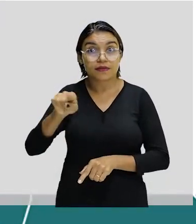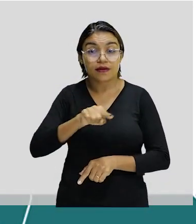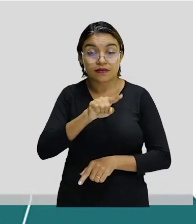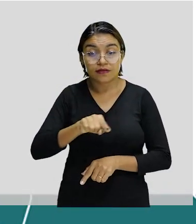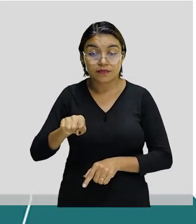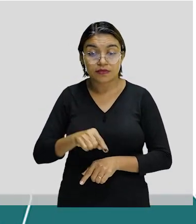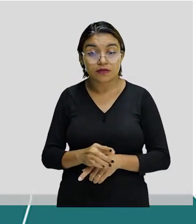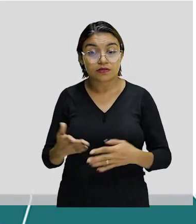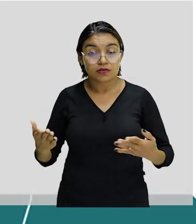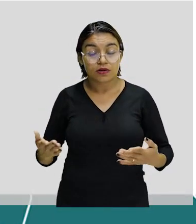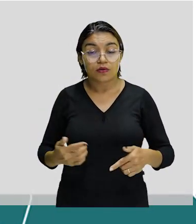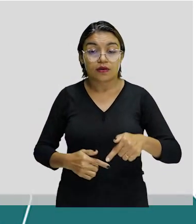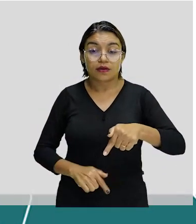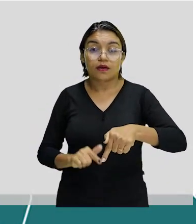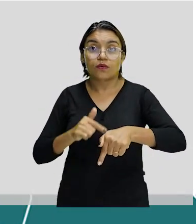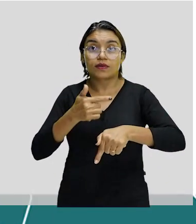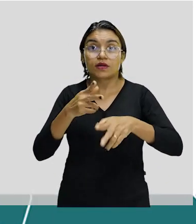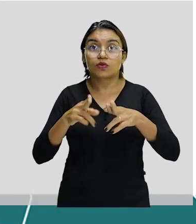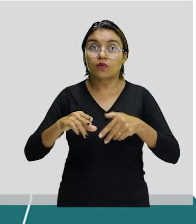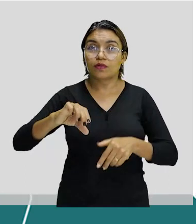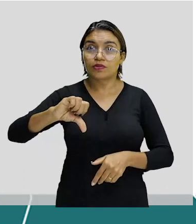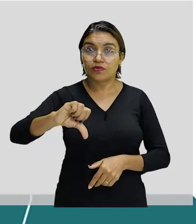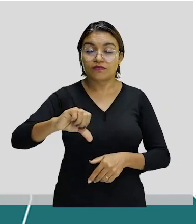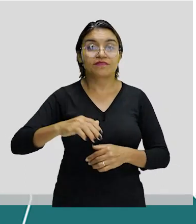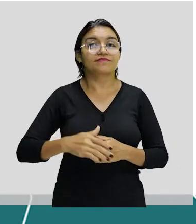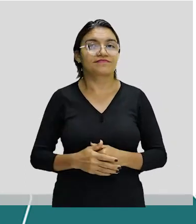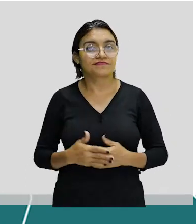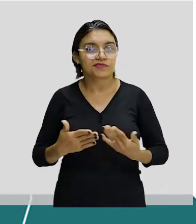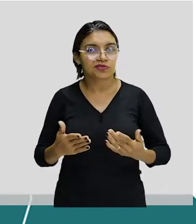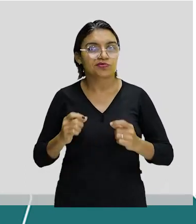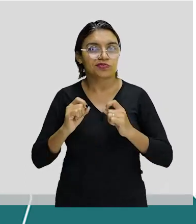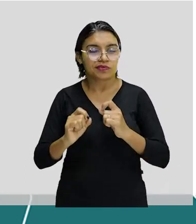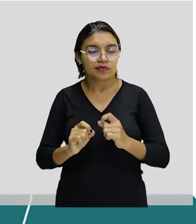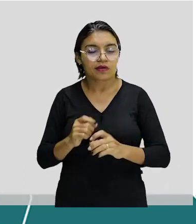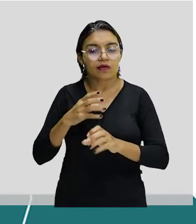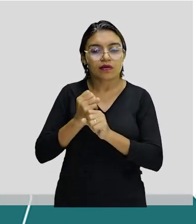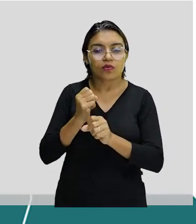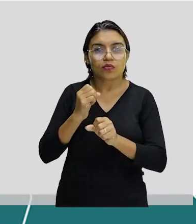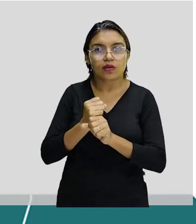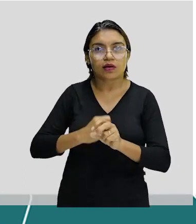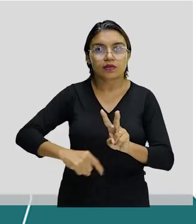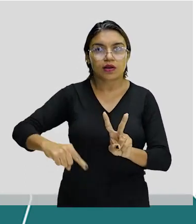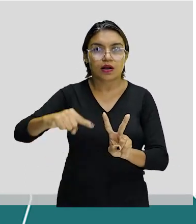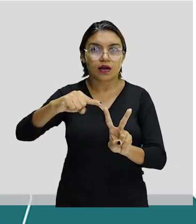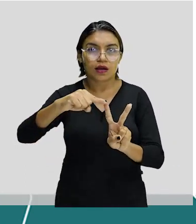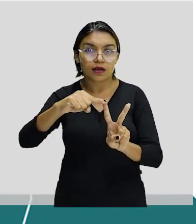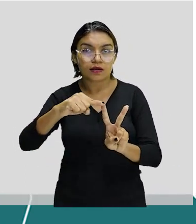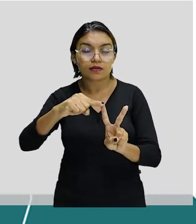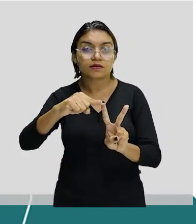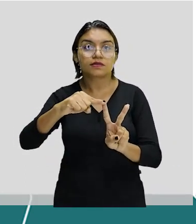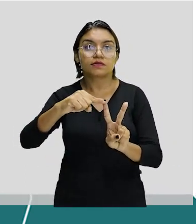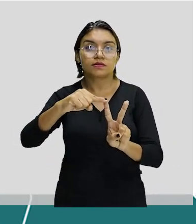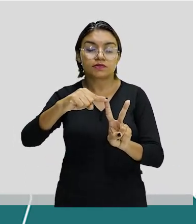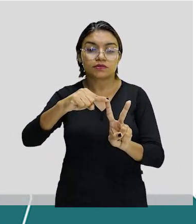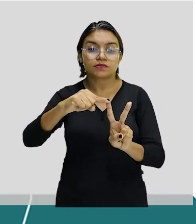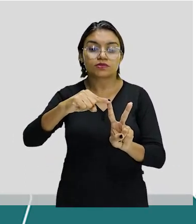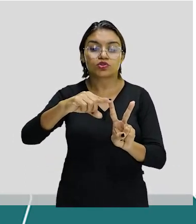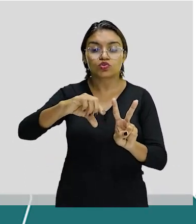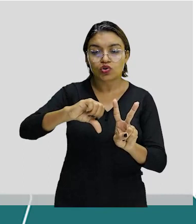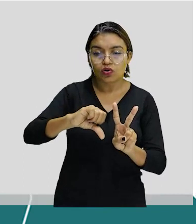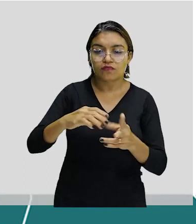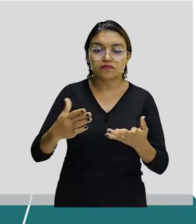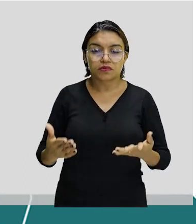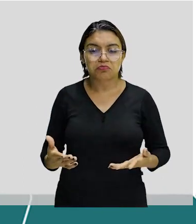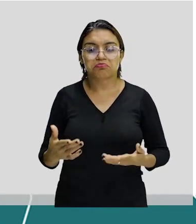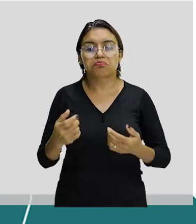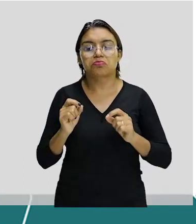Sobrou Q ao quadrado igual a 9. Obviamente, né, eu estou calculando a raiz quadrada desse 9. Portanto, eu